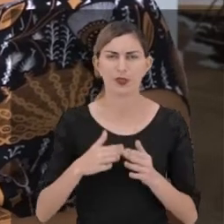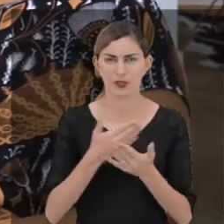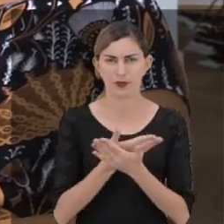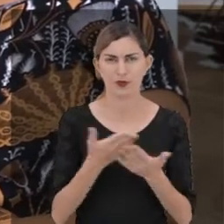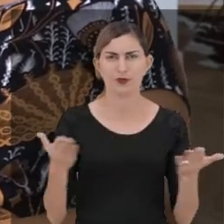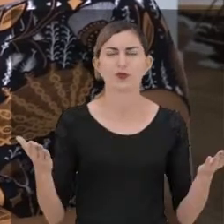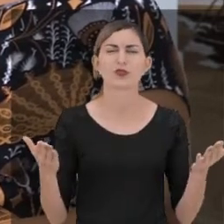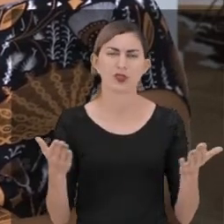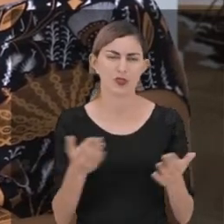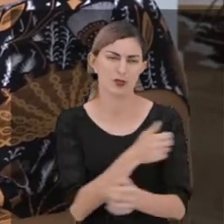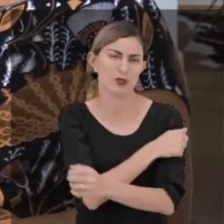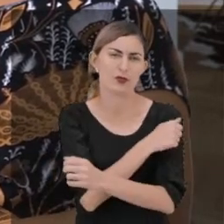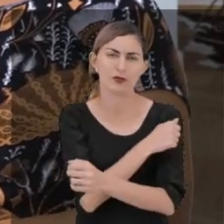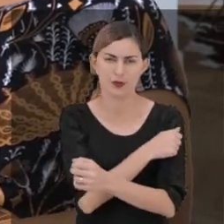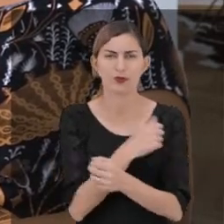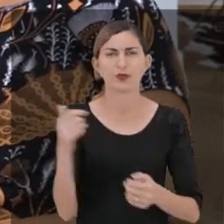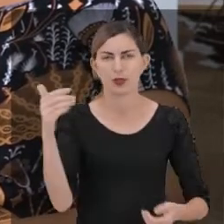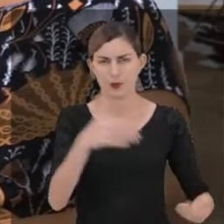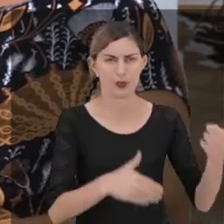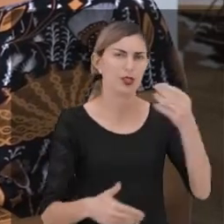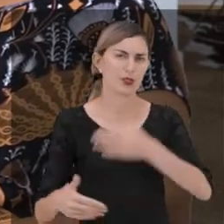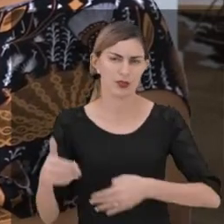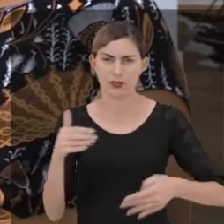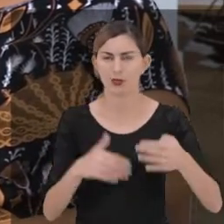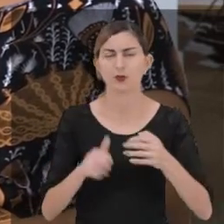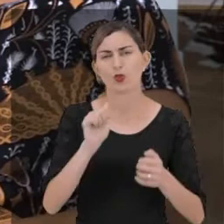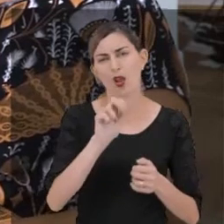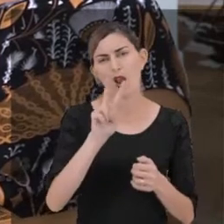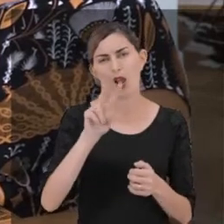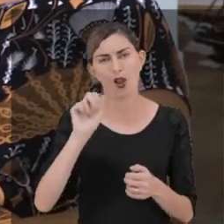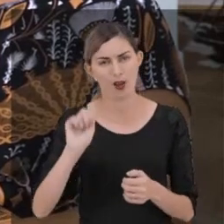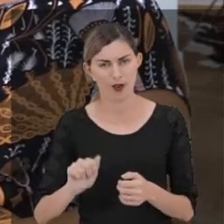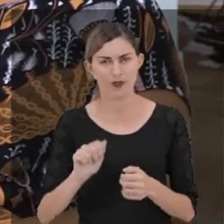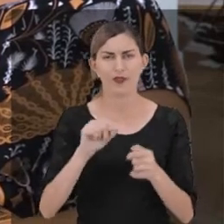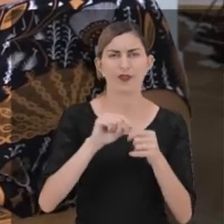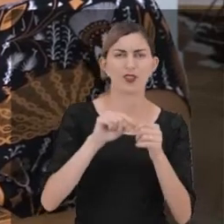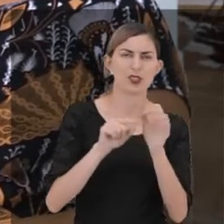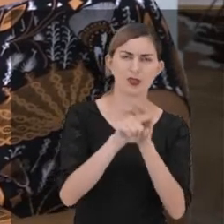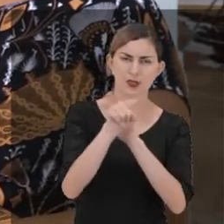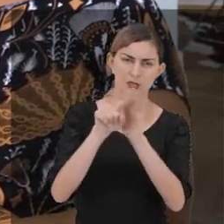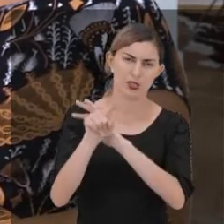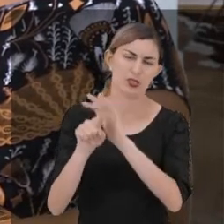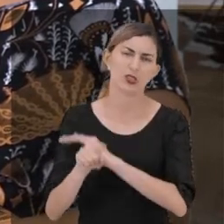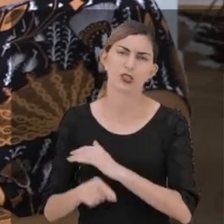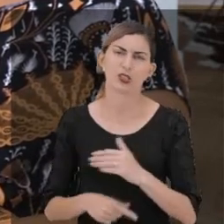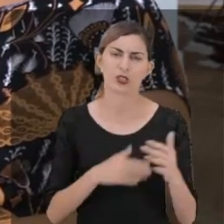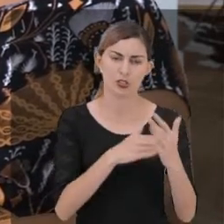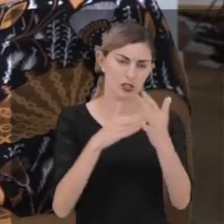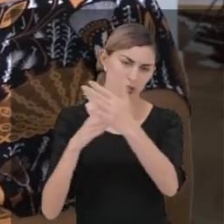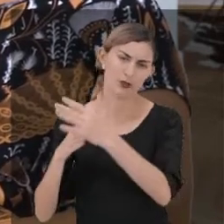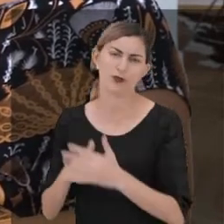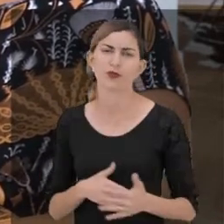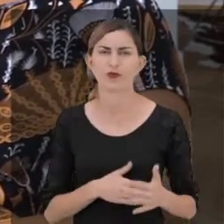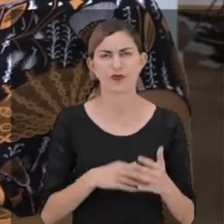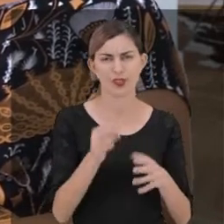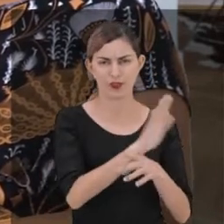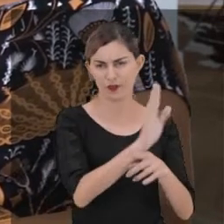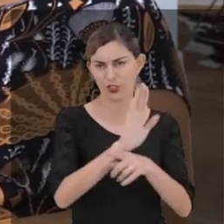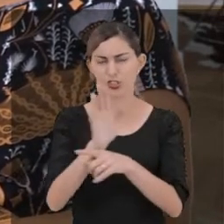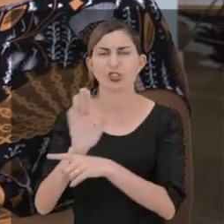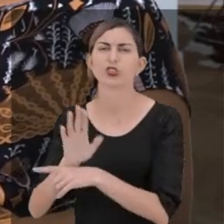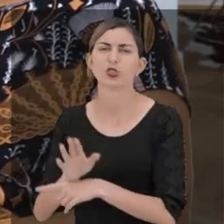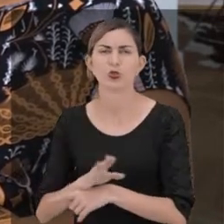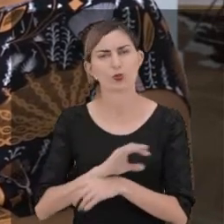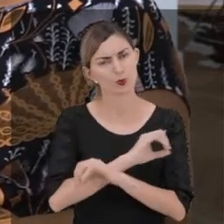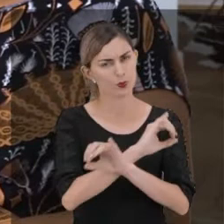vocês, estudantes, por gentileza, que participem do AVA, façam suas questões nos desafios. Os vídeos